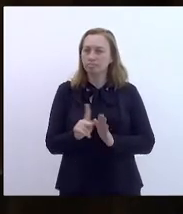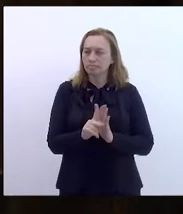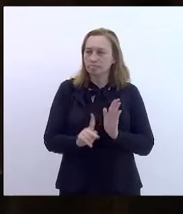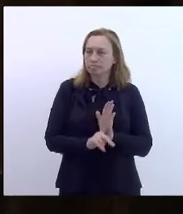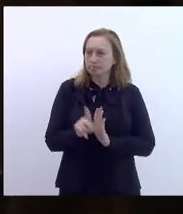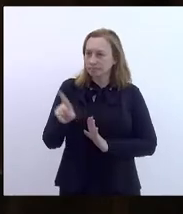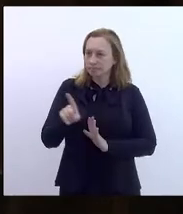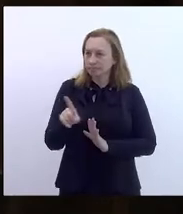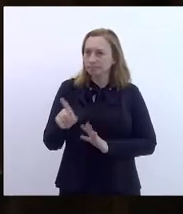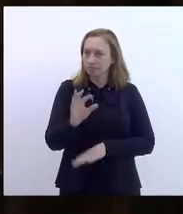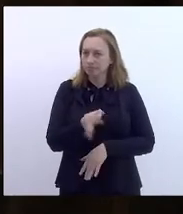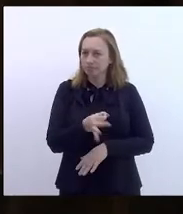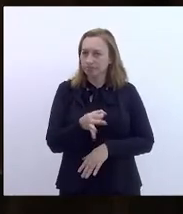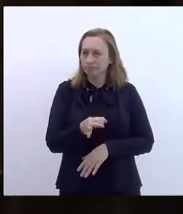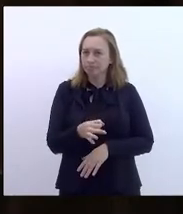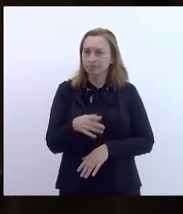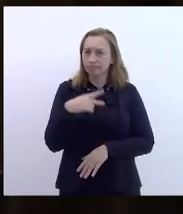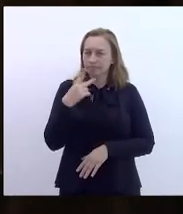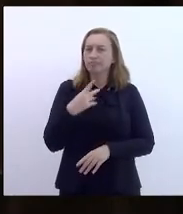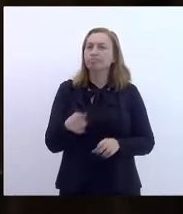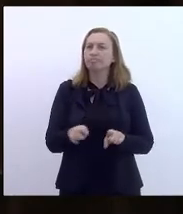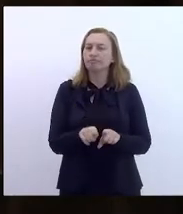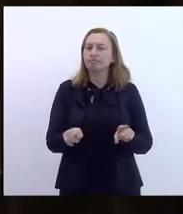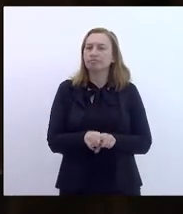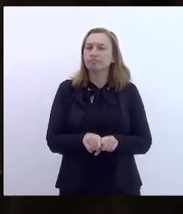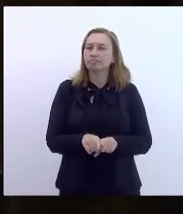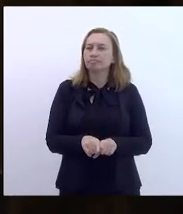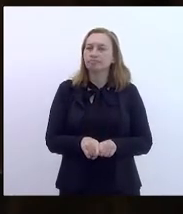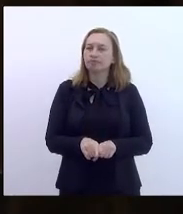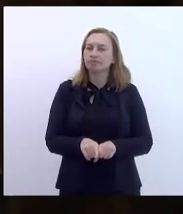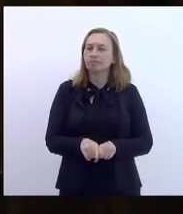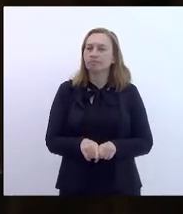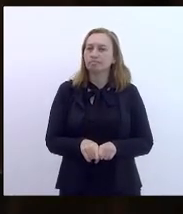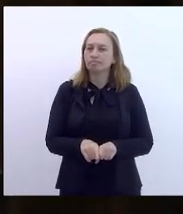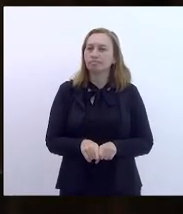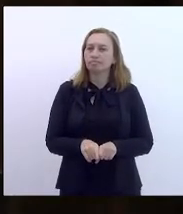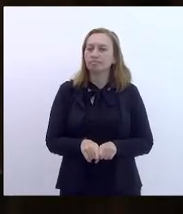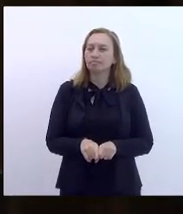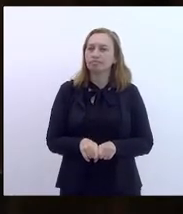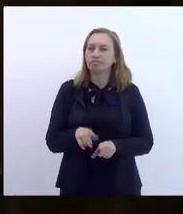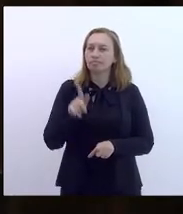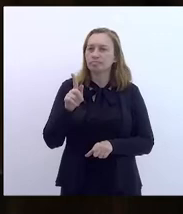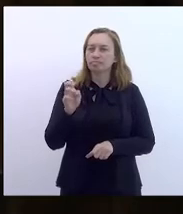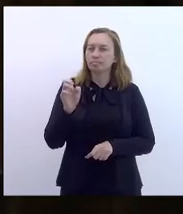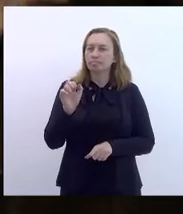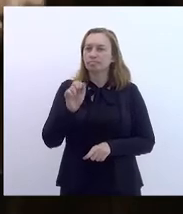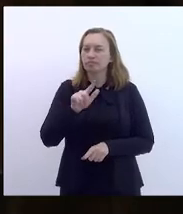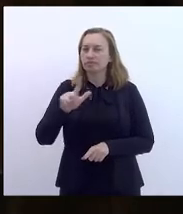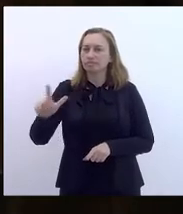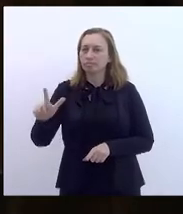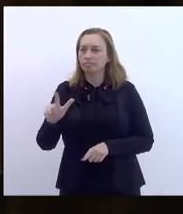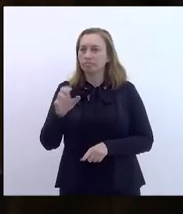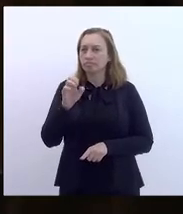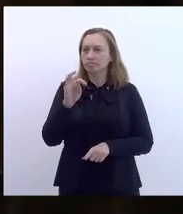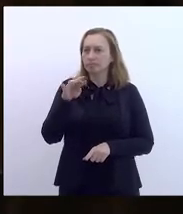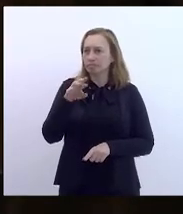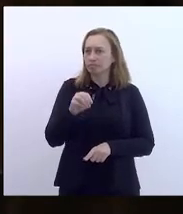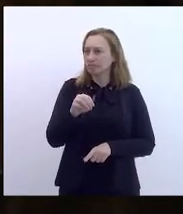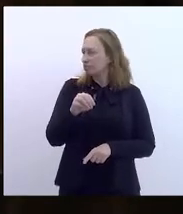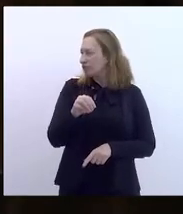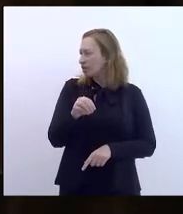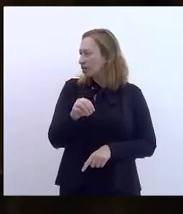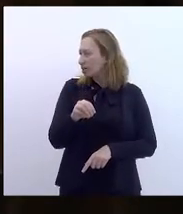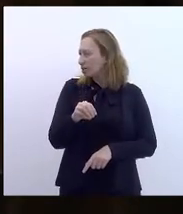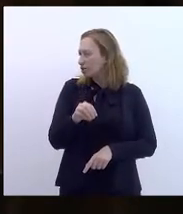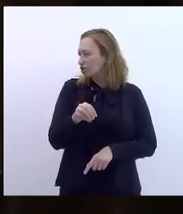projetos lá continente estamos falando também da General Eletric ge General Eletric o espaço onde o